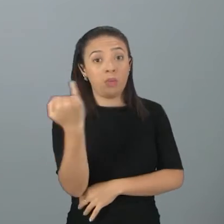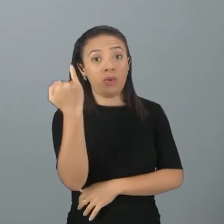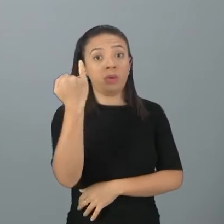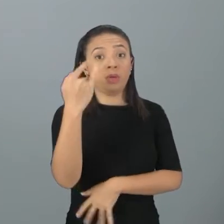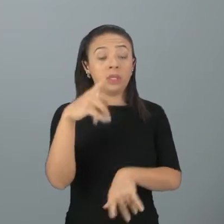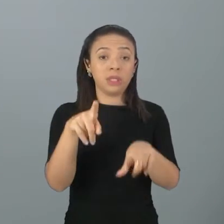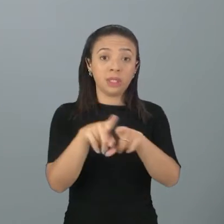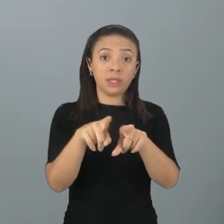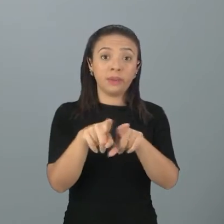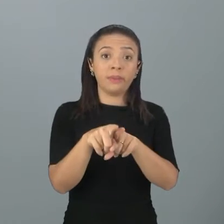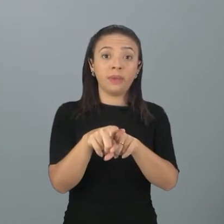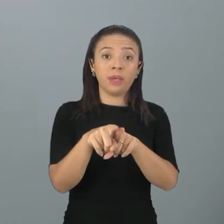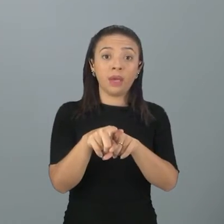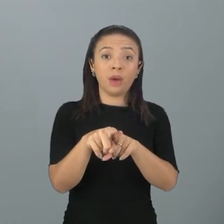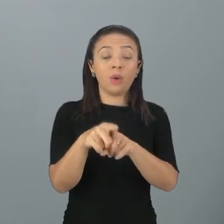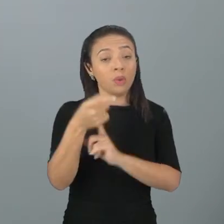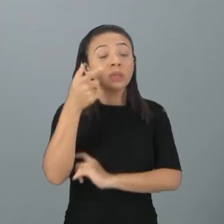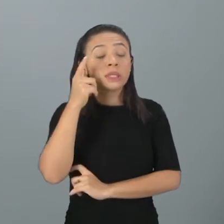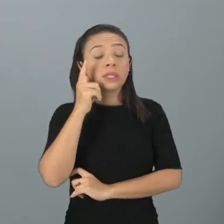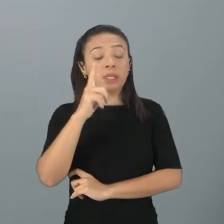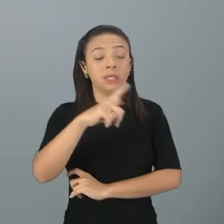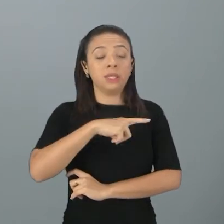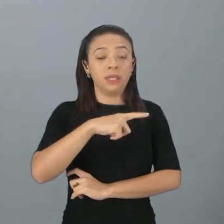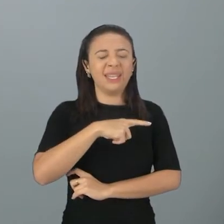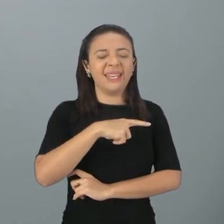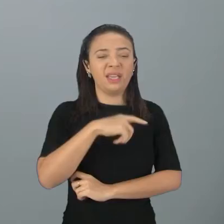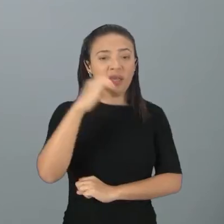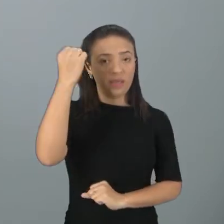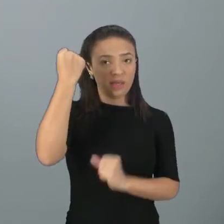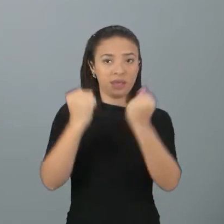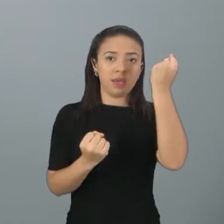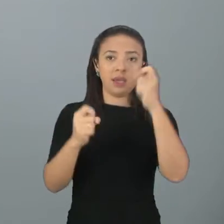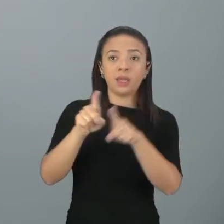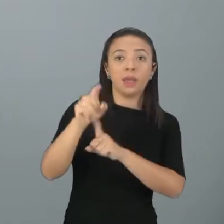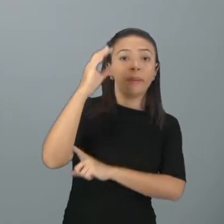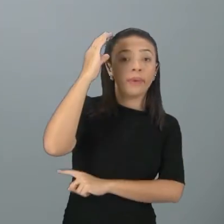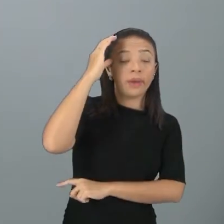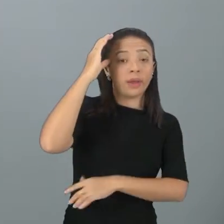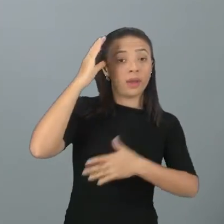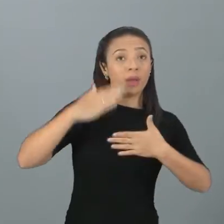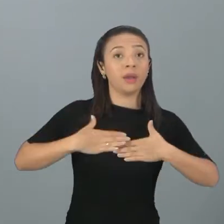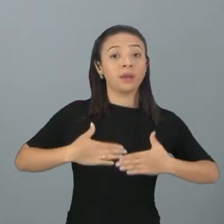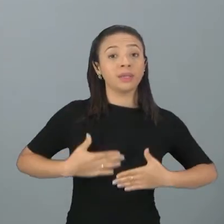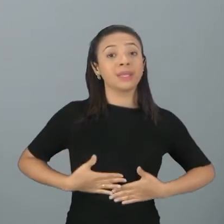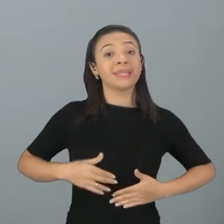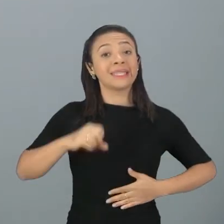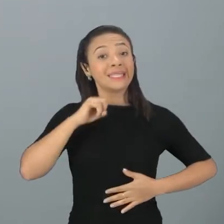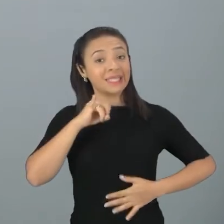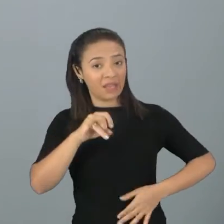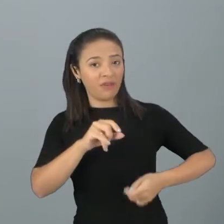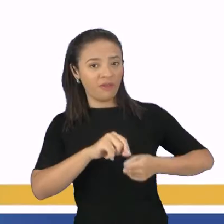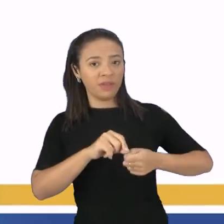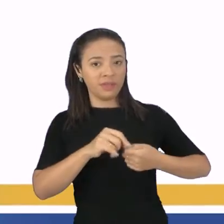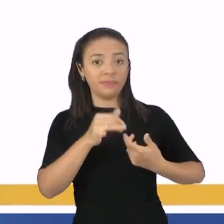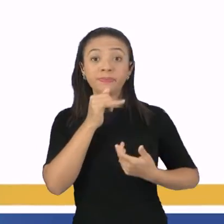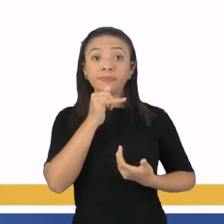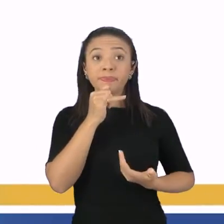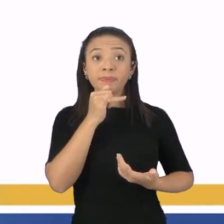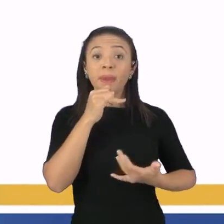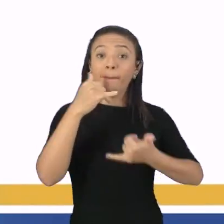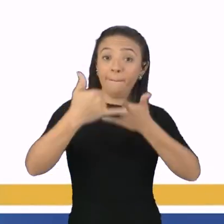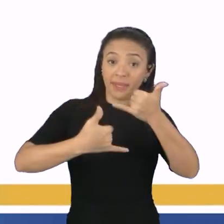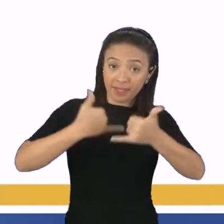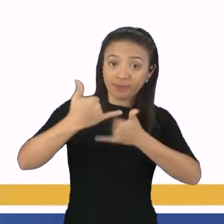física e a nossa cultura corporal se a gente praticar pelo menos um desses nichos, né? Que são as brincadeiras